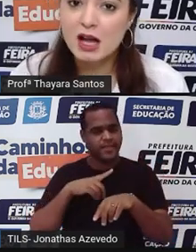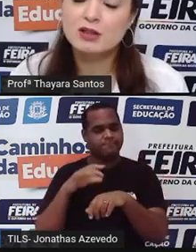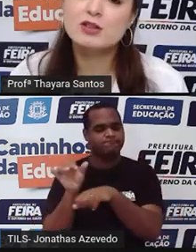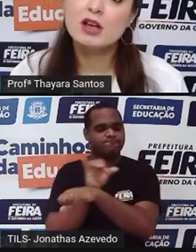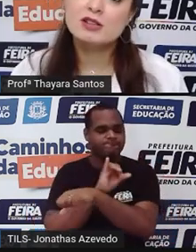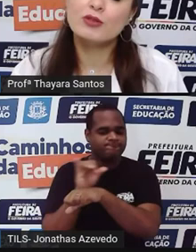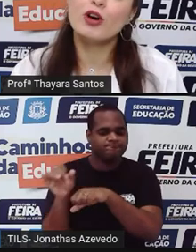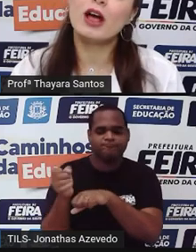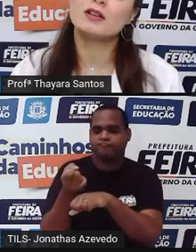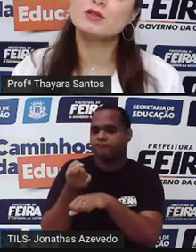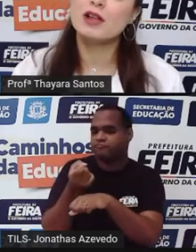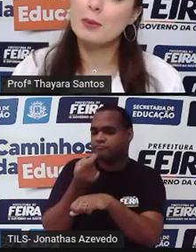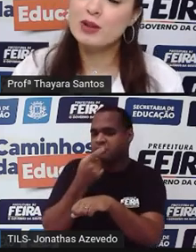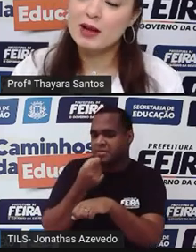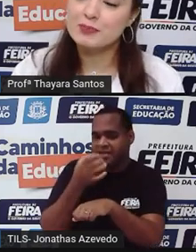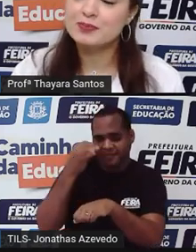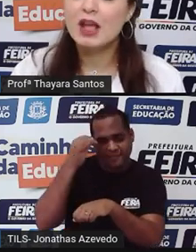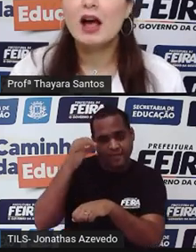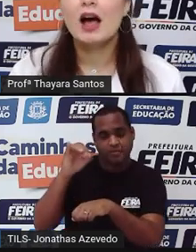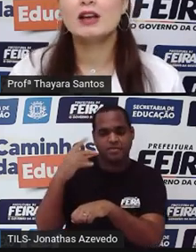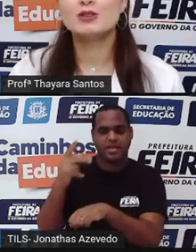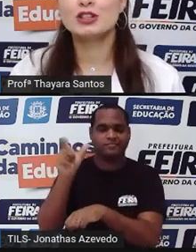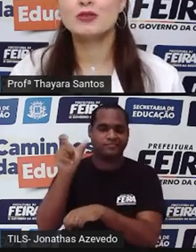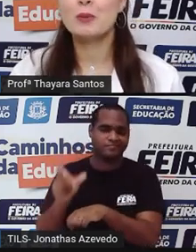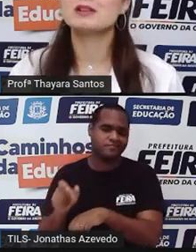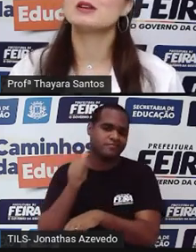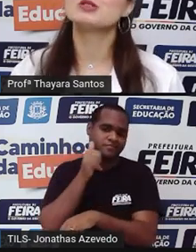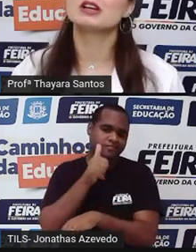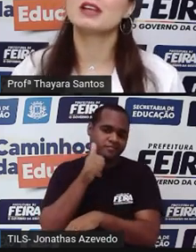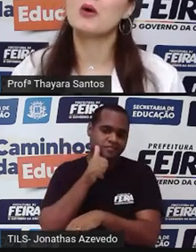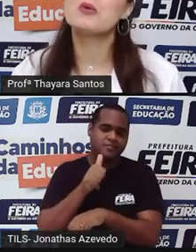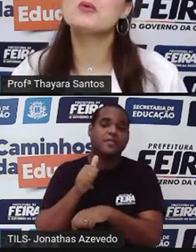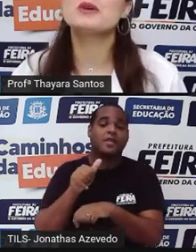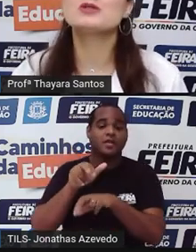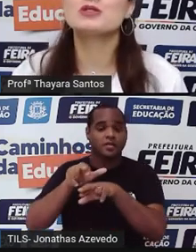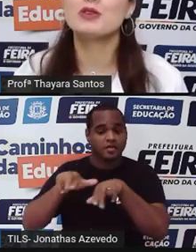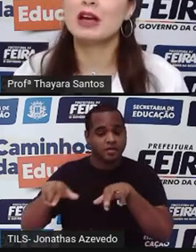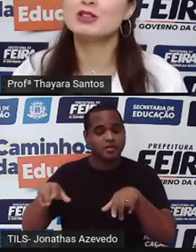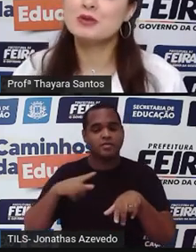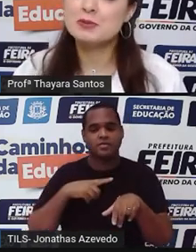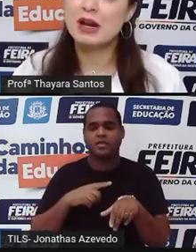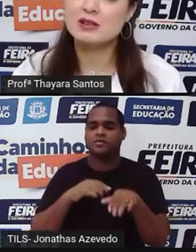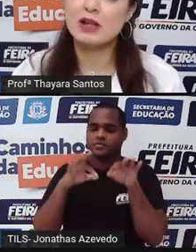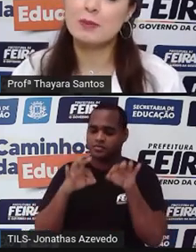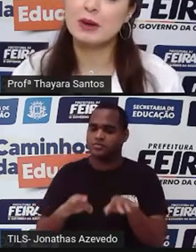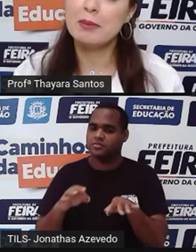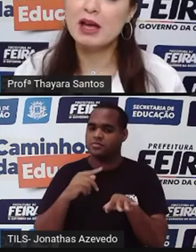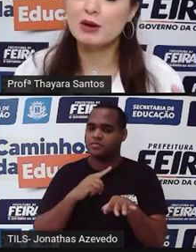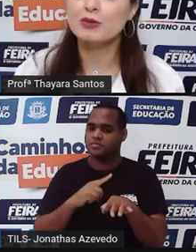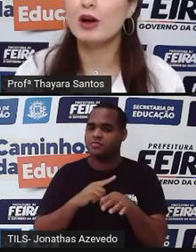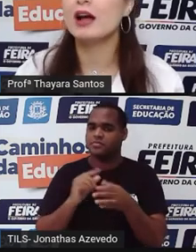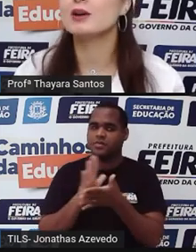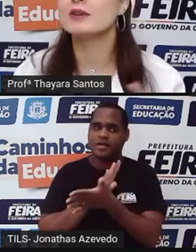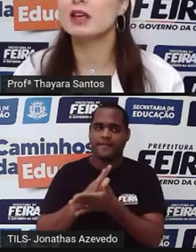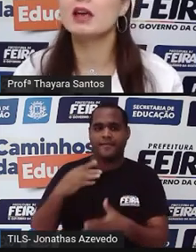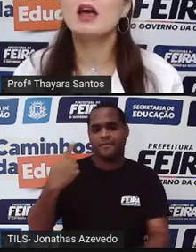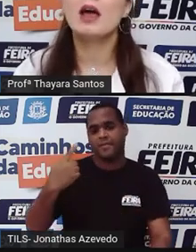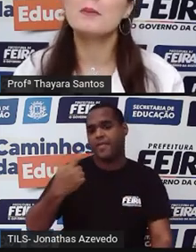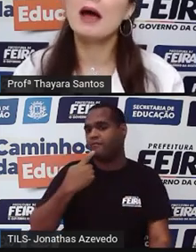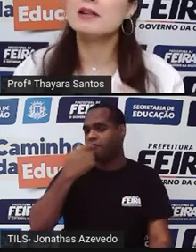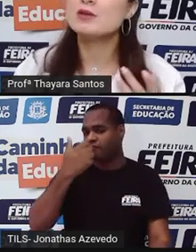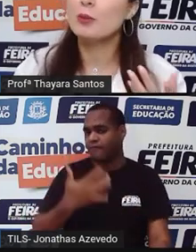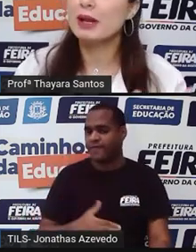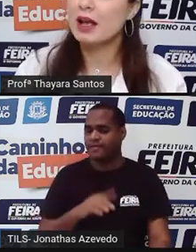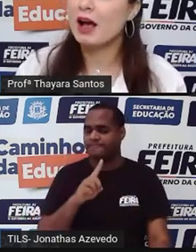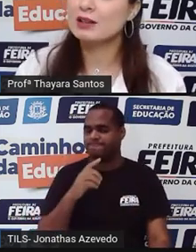disponibilizados são focados na mulher a Indústria Farmacêutica tem algumas justificativas para isso daí primeiro falam